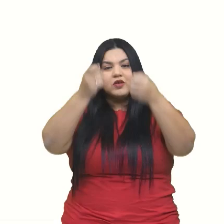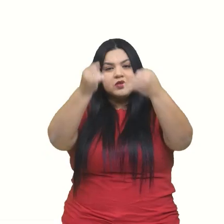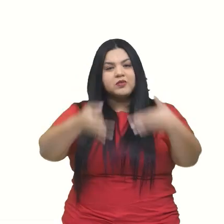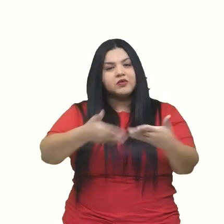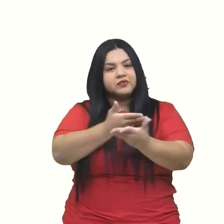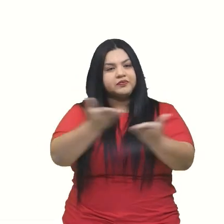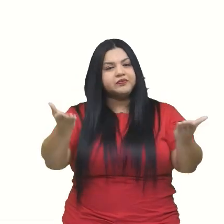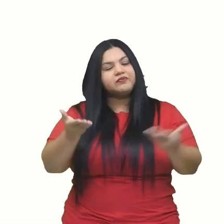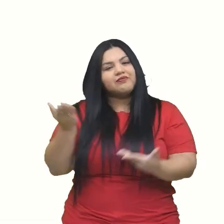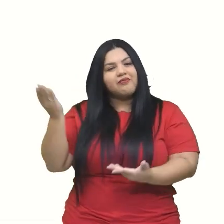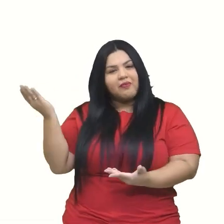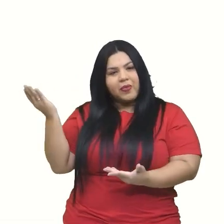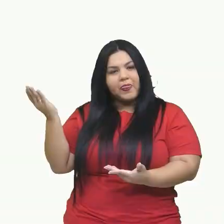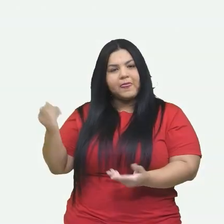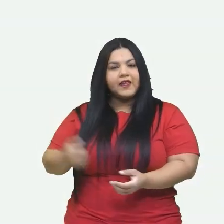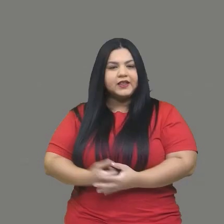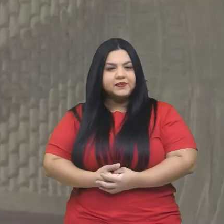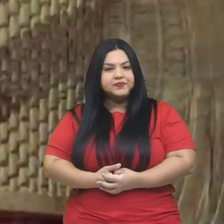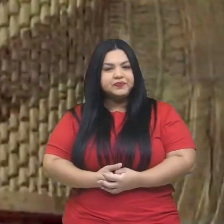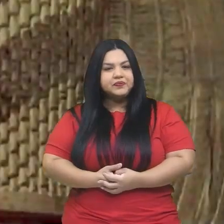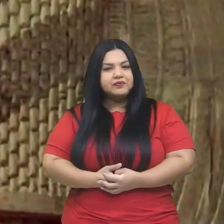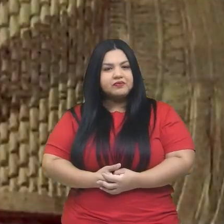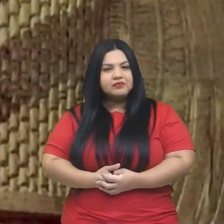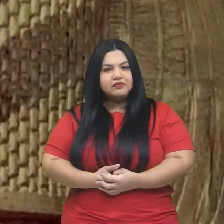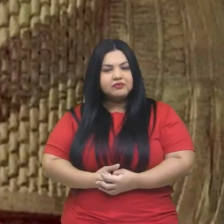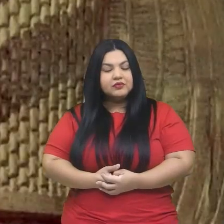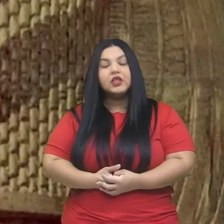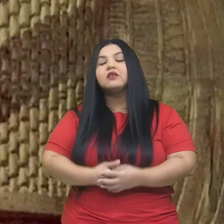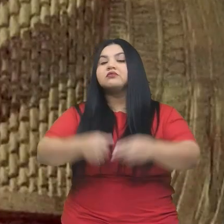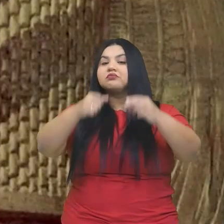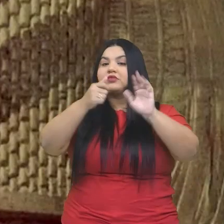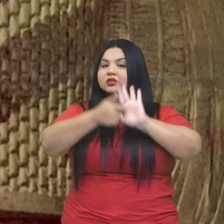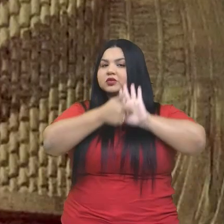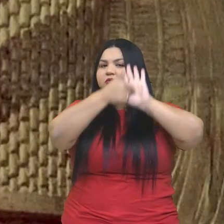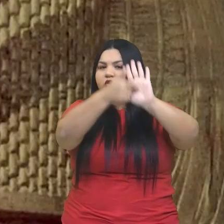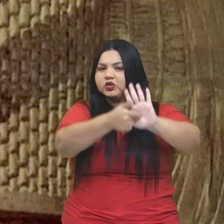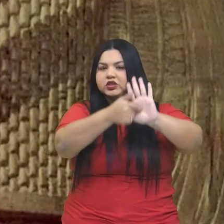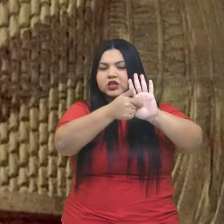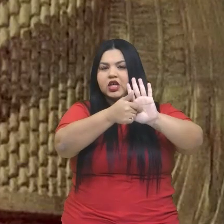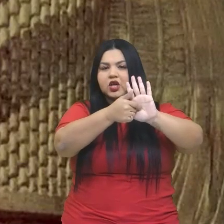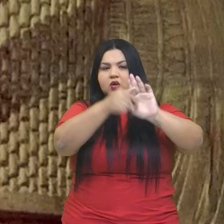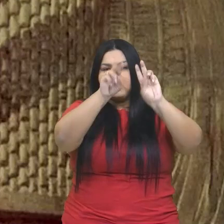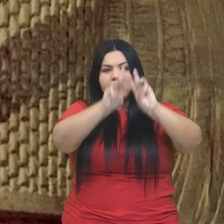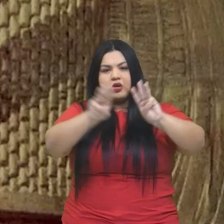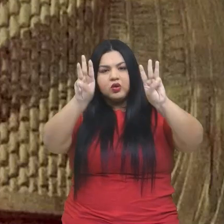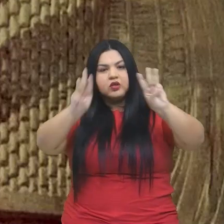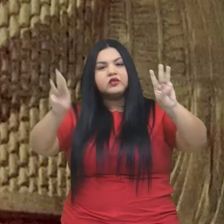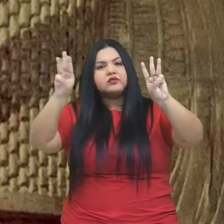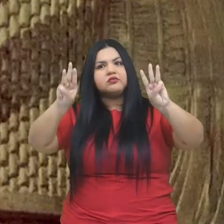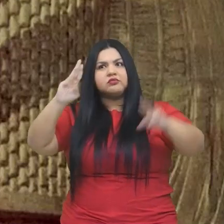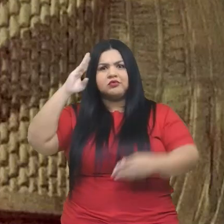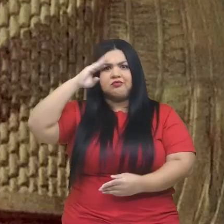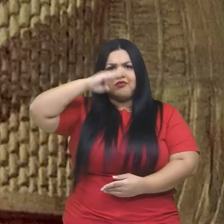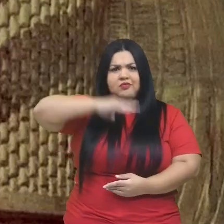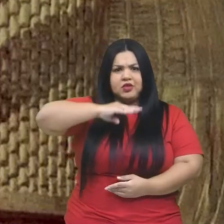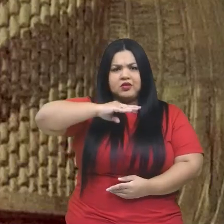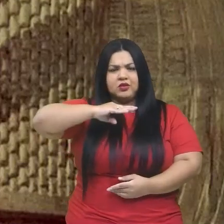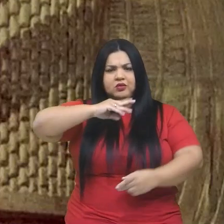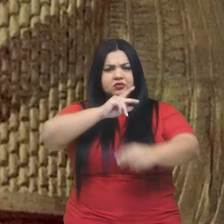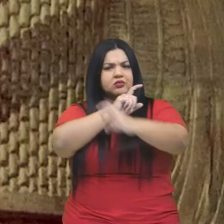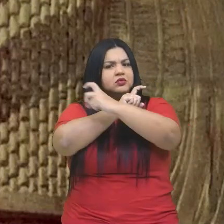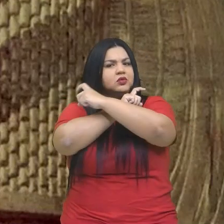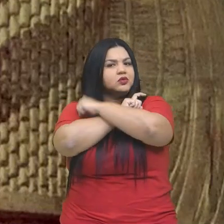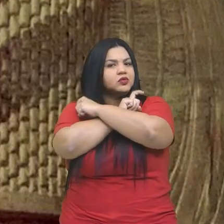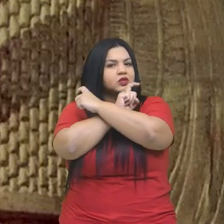só, é a da exposição online, né, da maldição do faraó Tutancâmon. Quem nunca